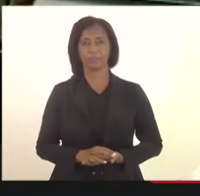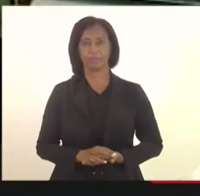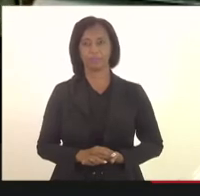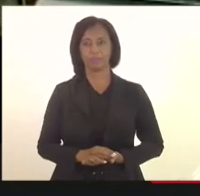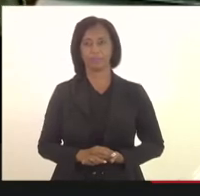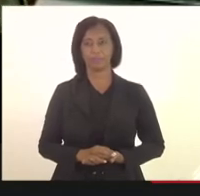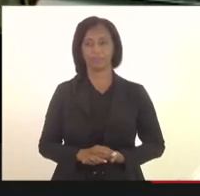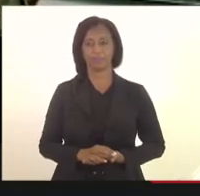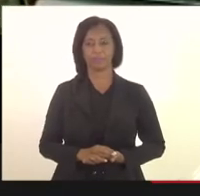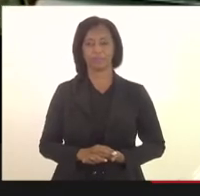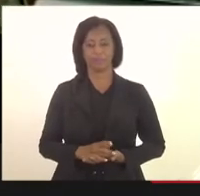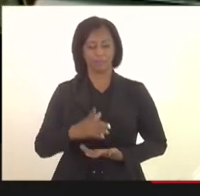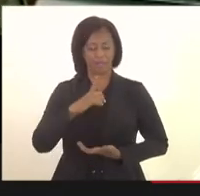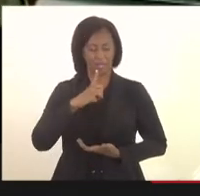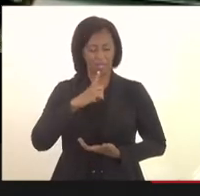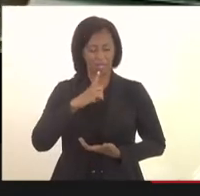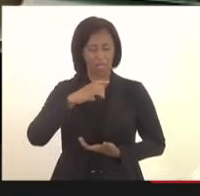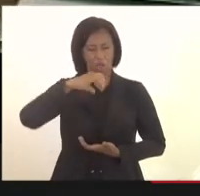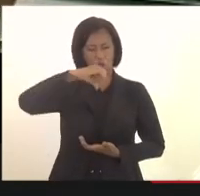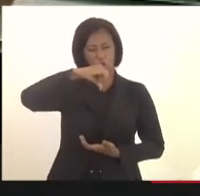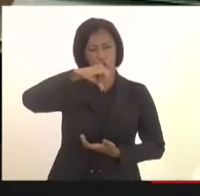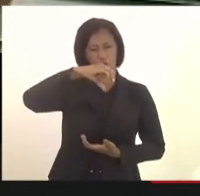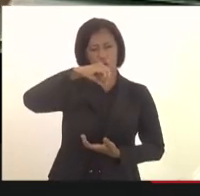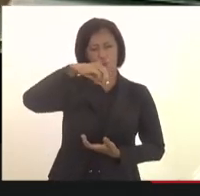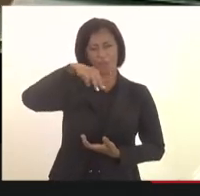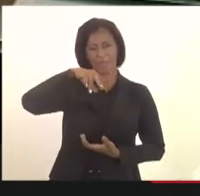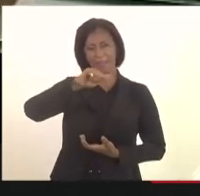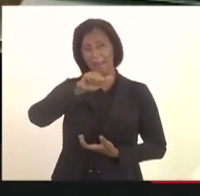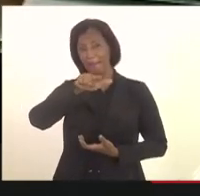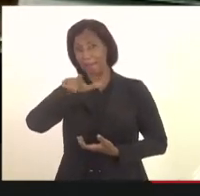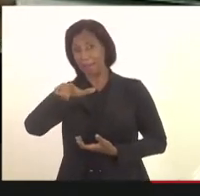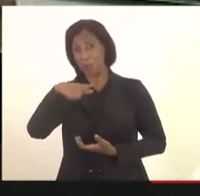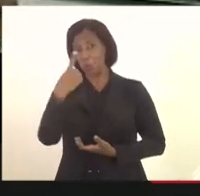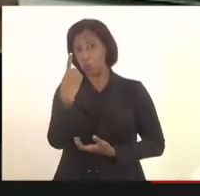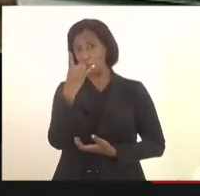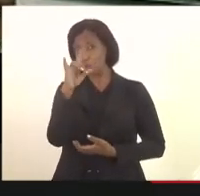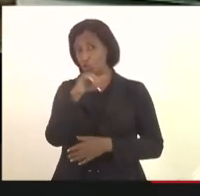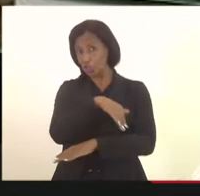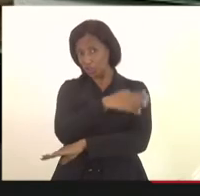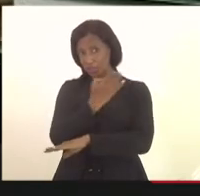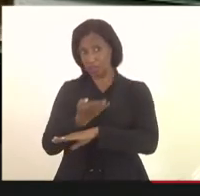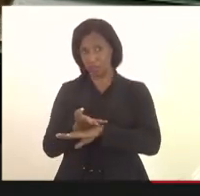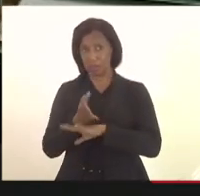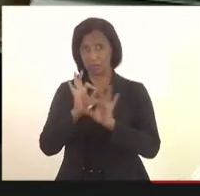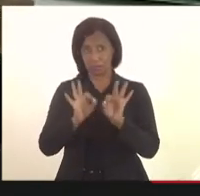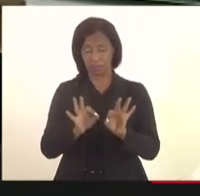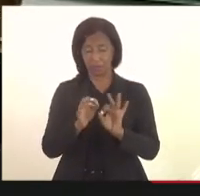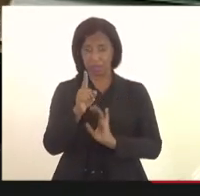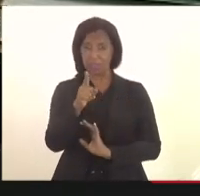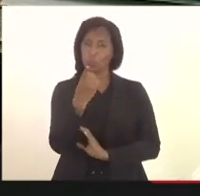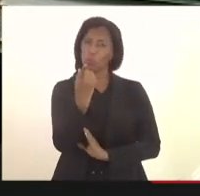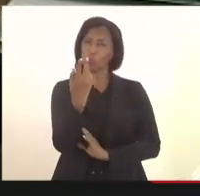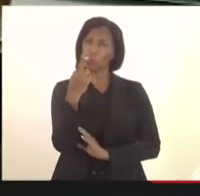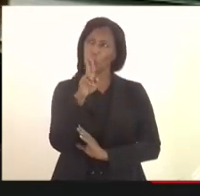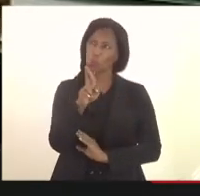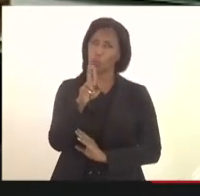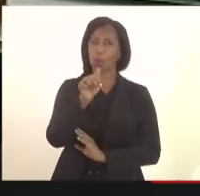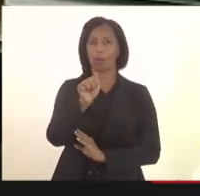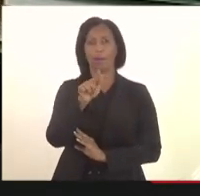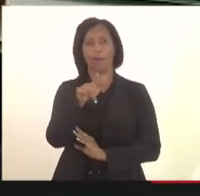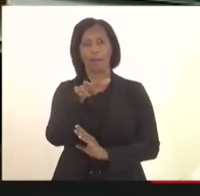ele produz cerca de 90 mil barris por dia. E o doutor Alex